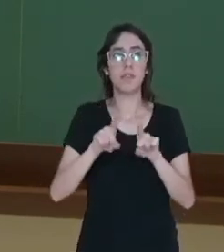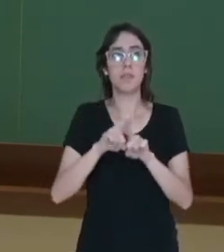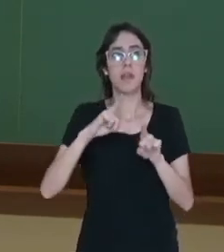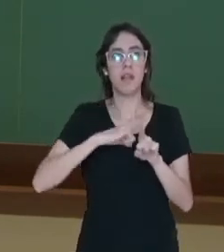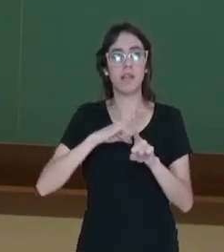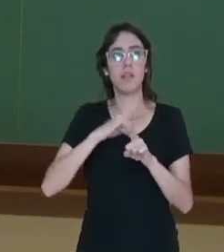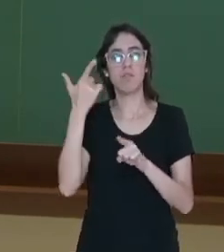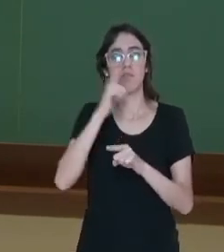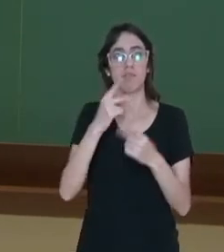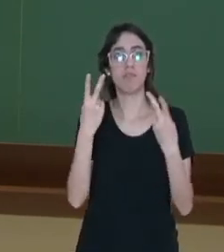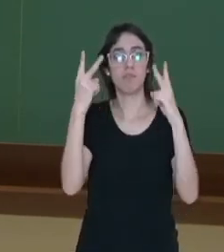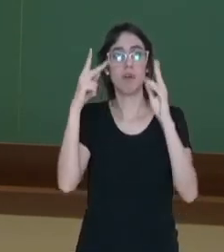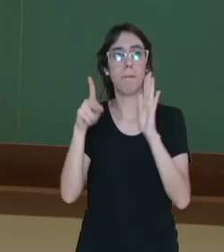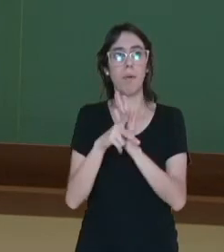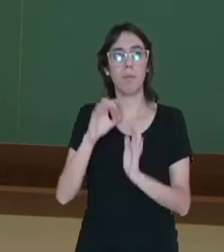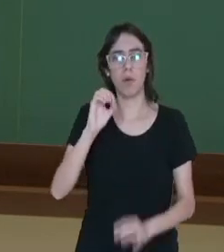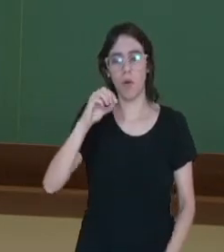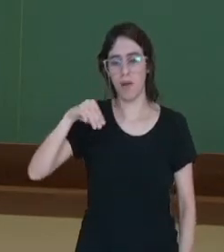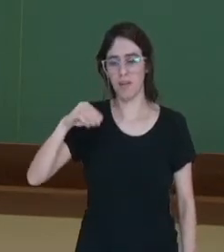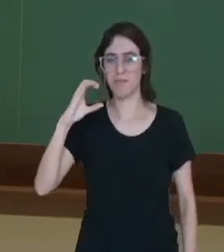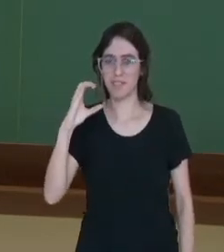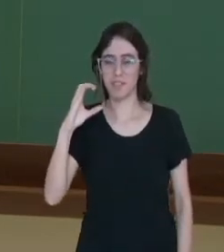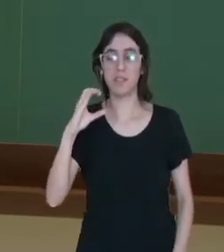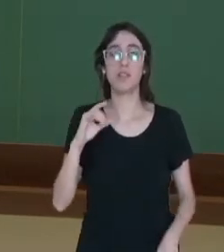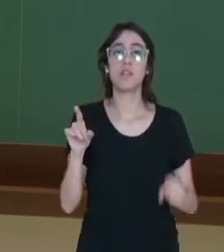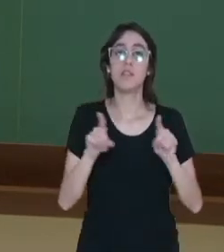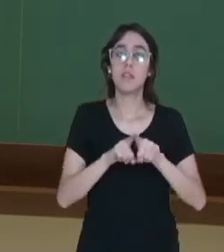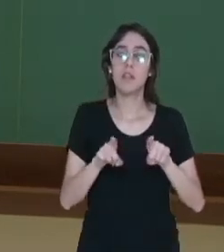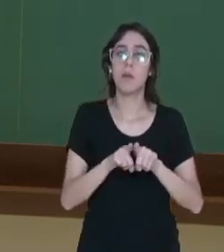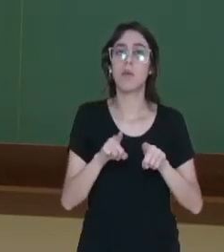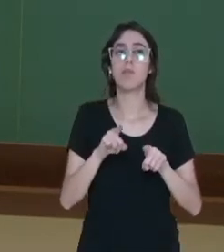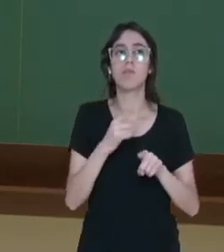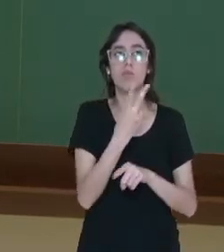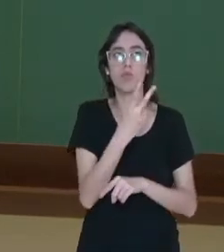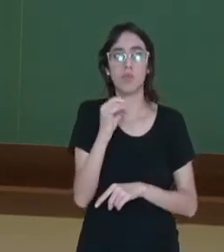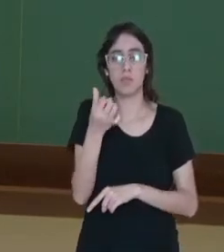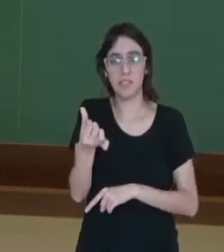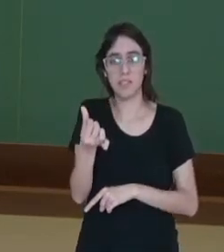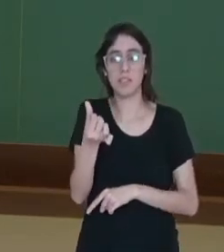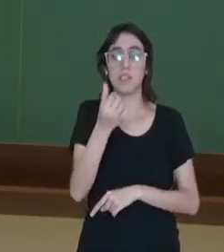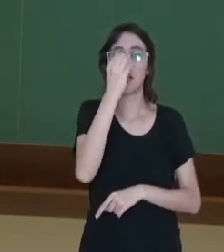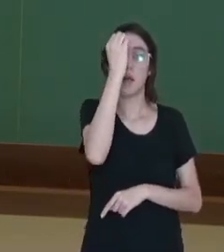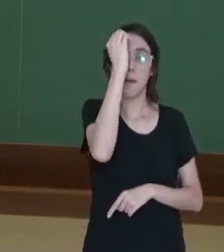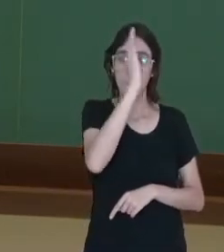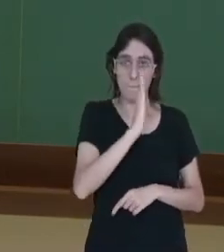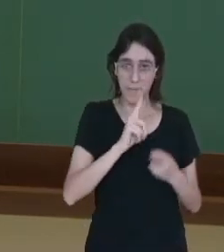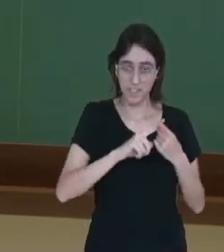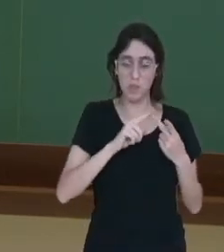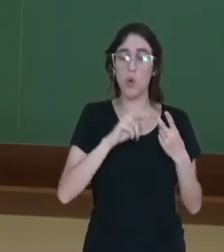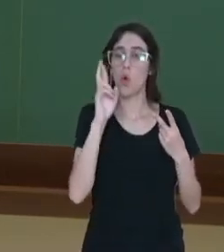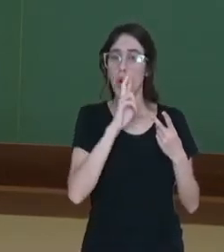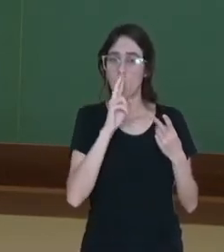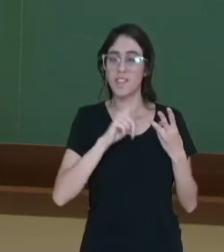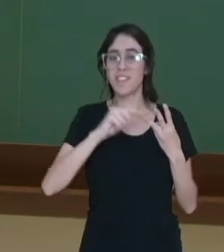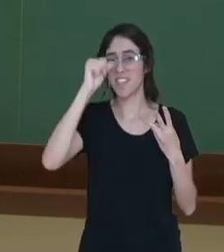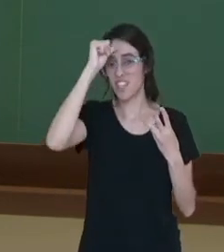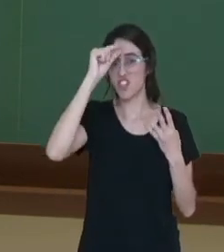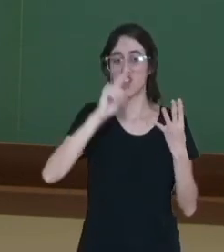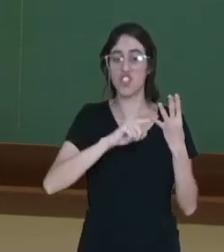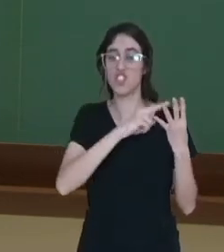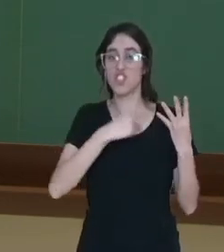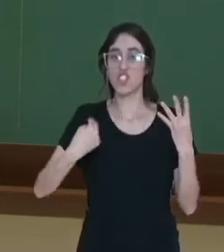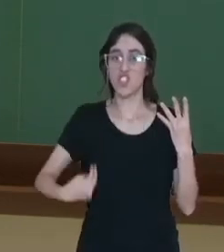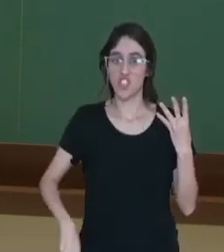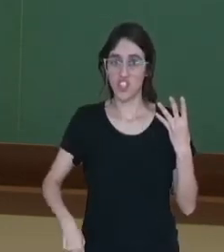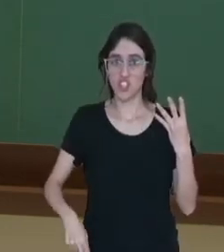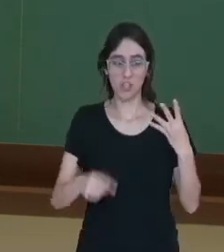comércio externo brasileiro, e em 2006, houve a união de Brasil, Rússia, Índia e China,